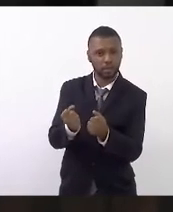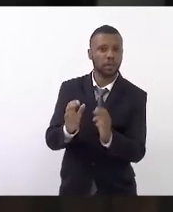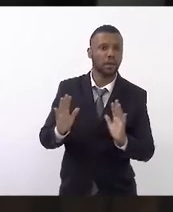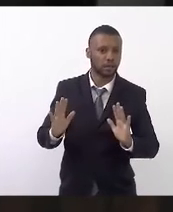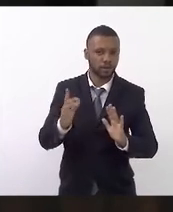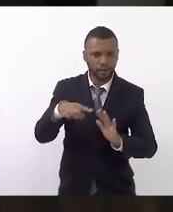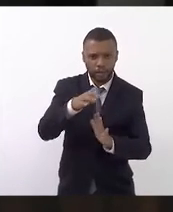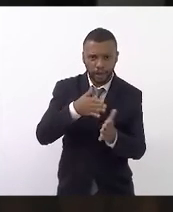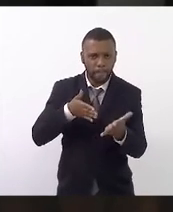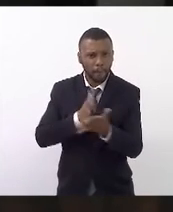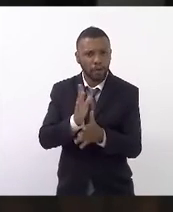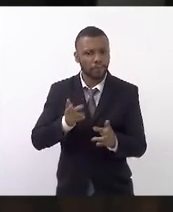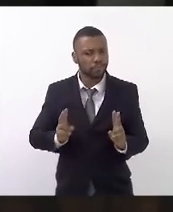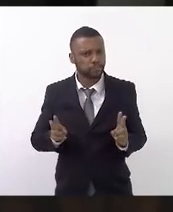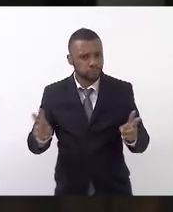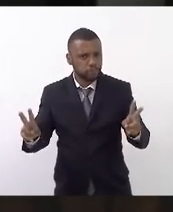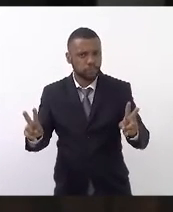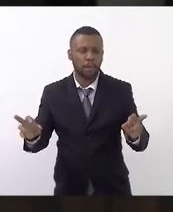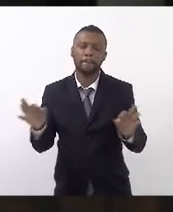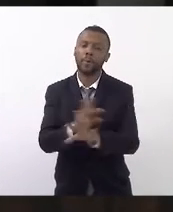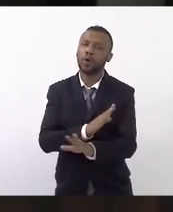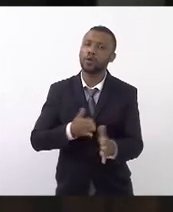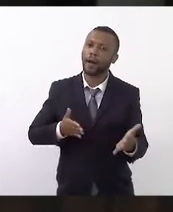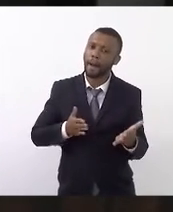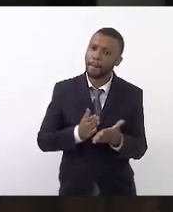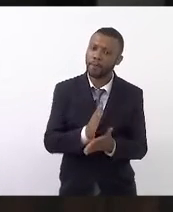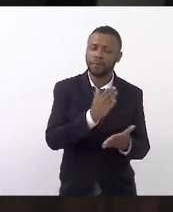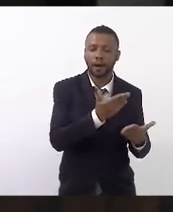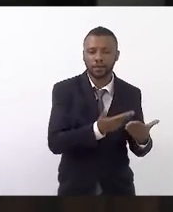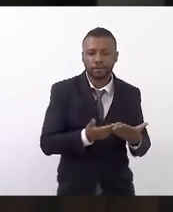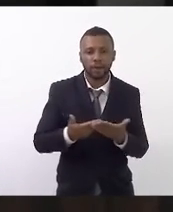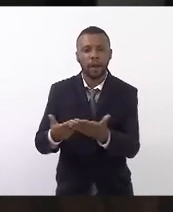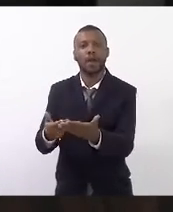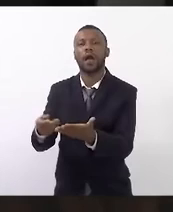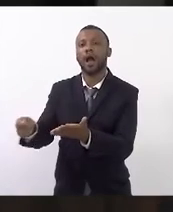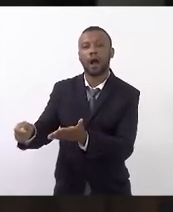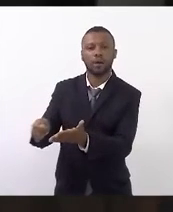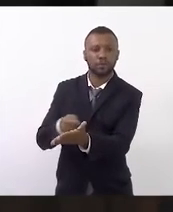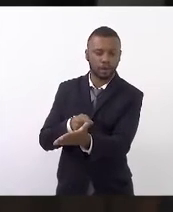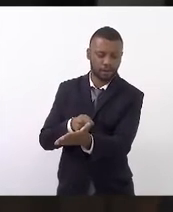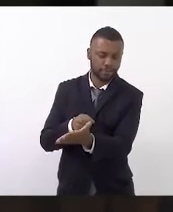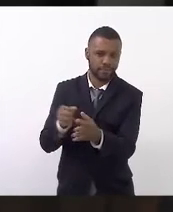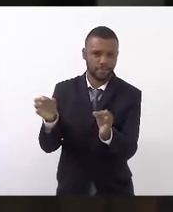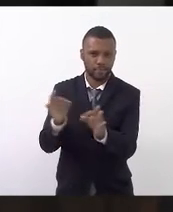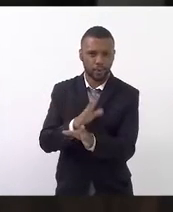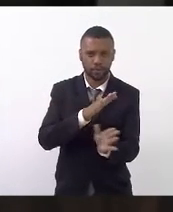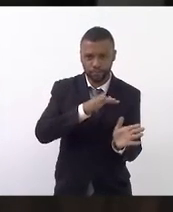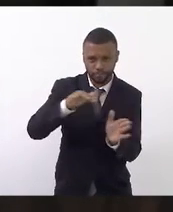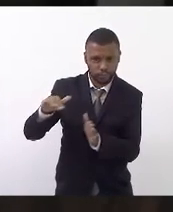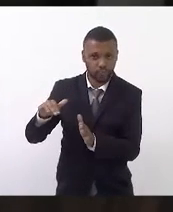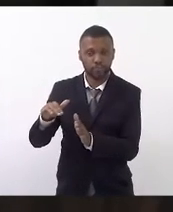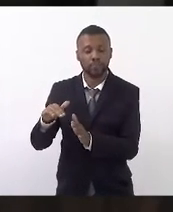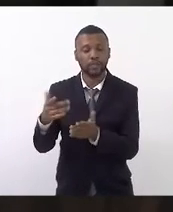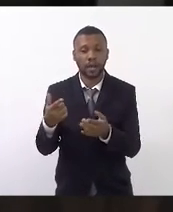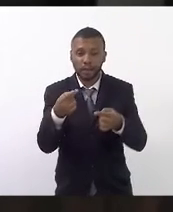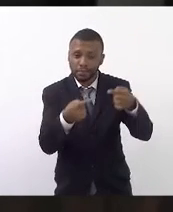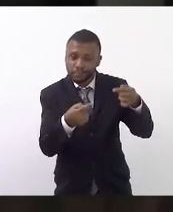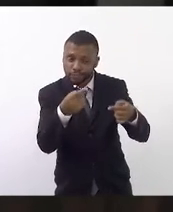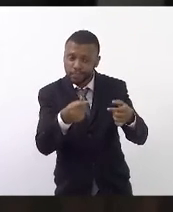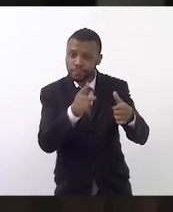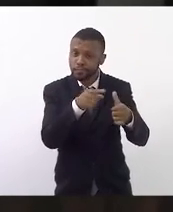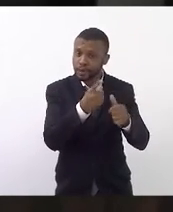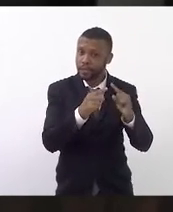aprovam, permaneçam como estão. Aprovado, vai autógrafo. Nada mais a tratar na primeira sessão extraordinária do dia, mesmo